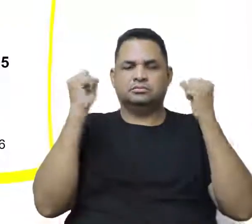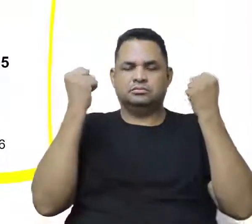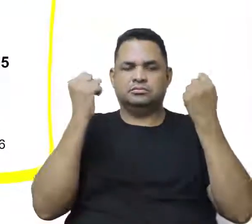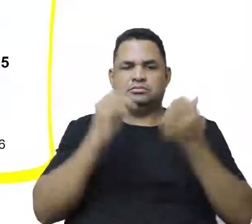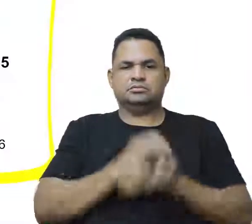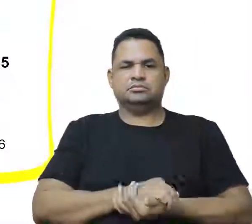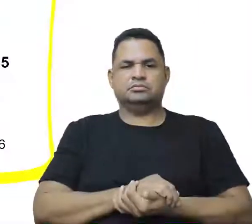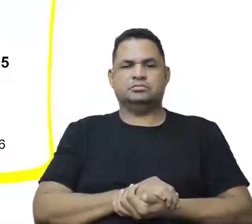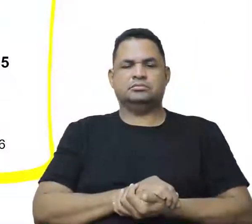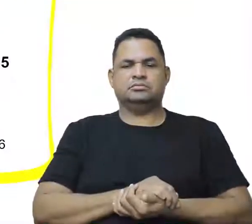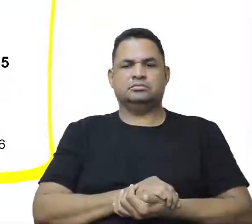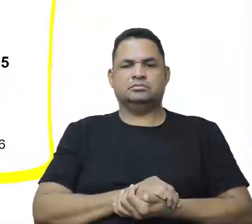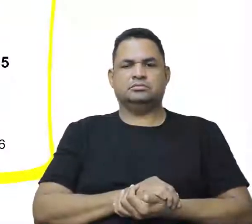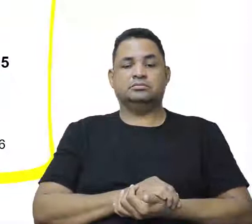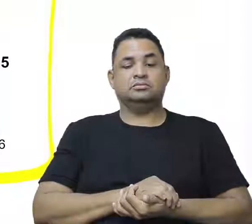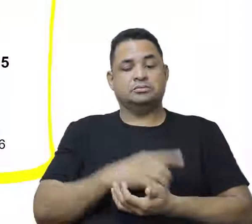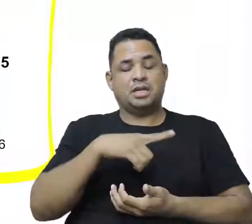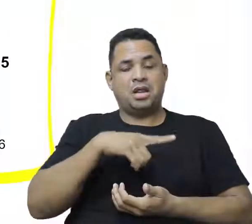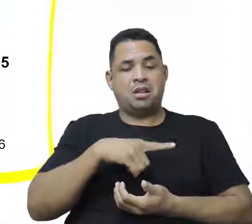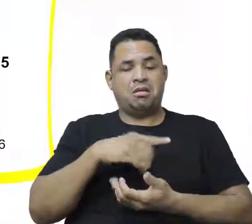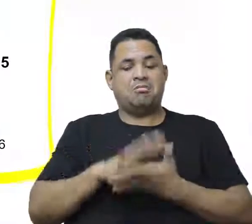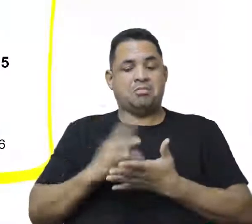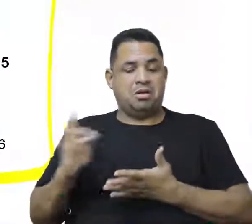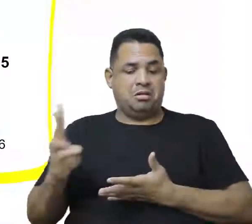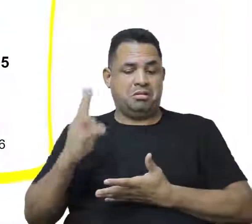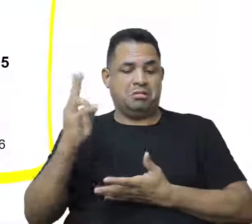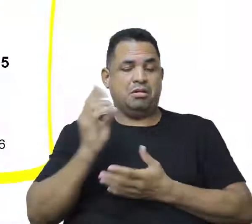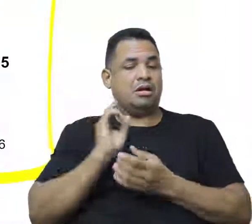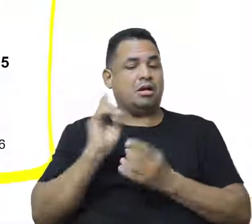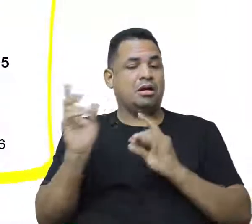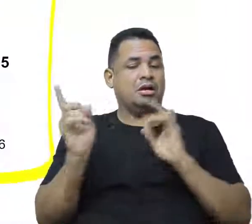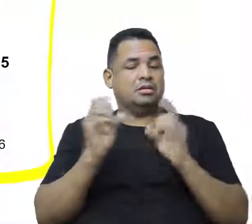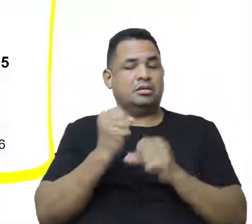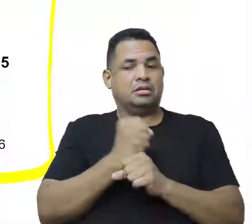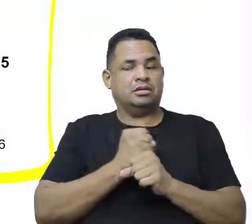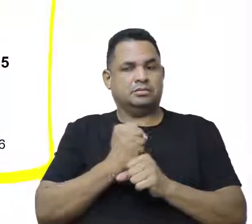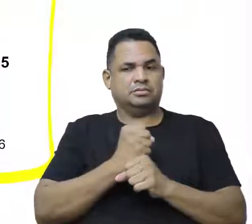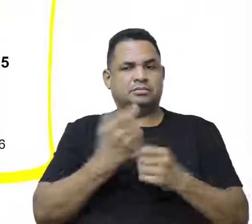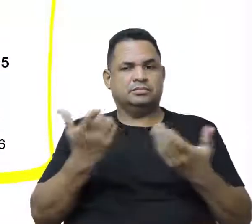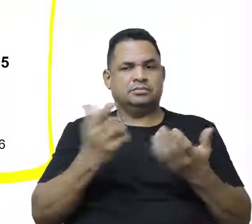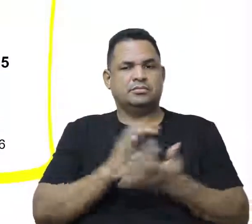física. Educação física está sendo valorizada ano após ano, né, prof? Exato. E quero